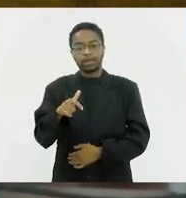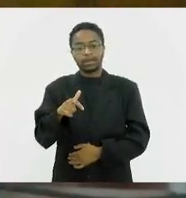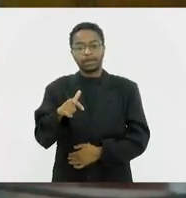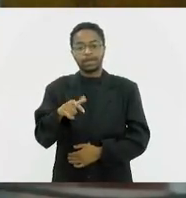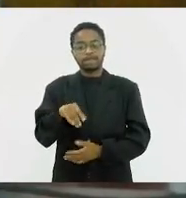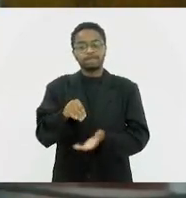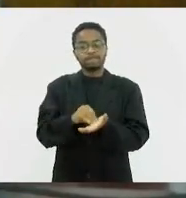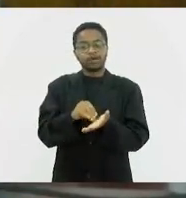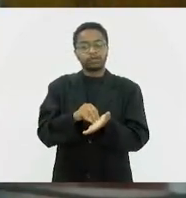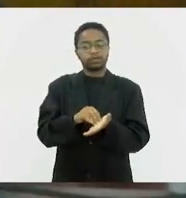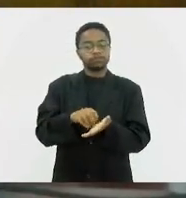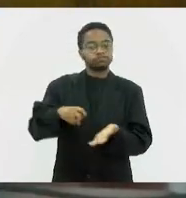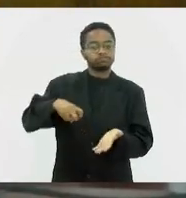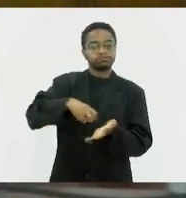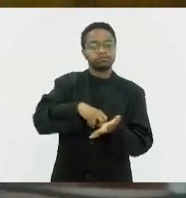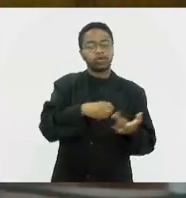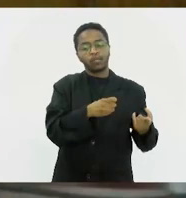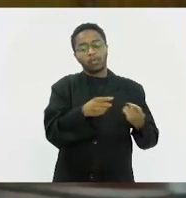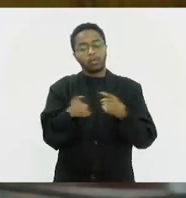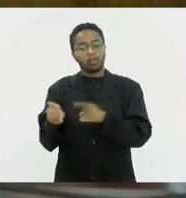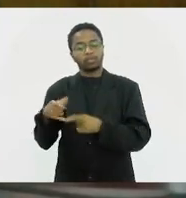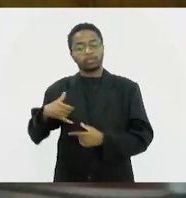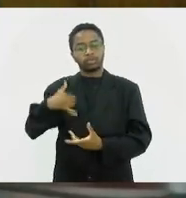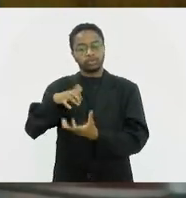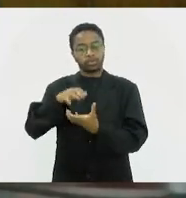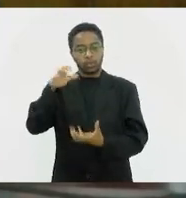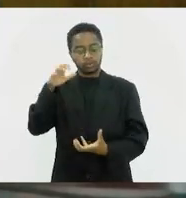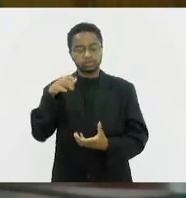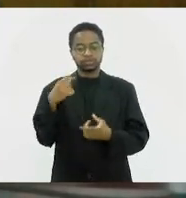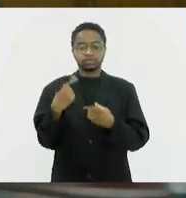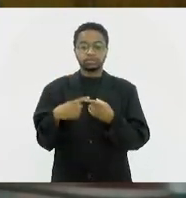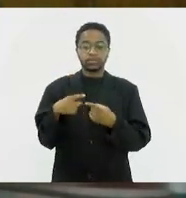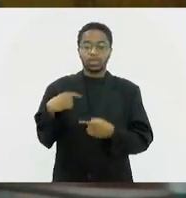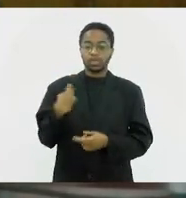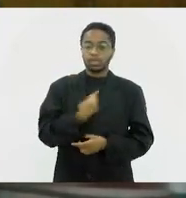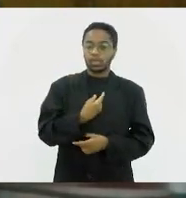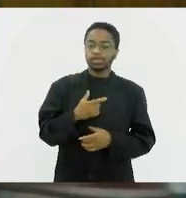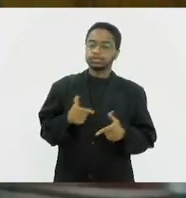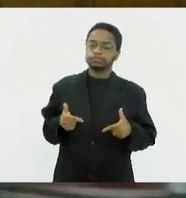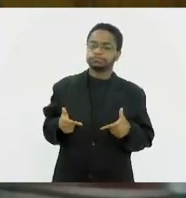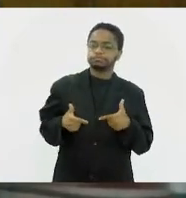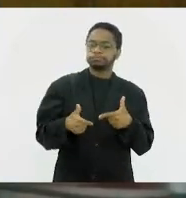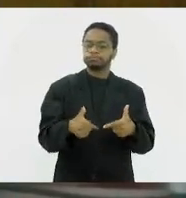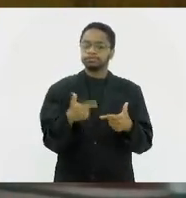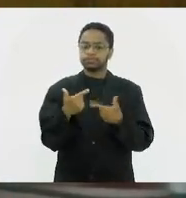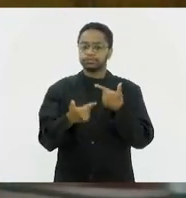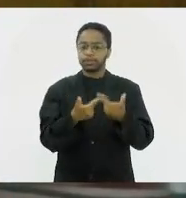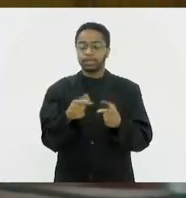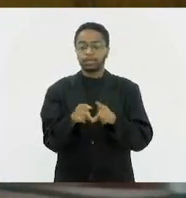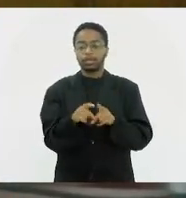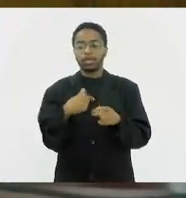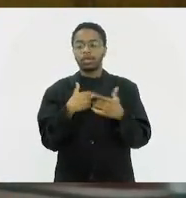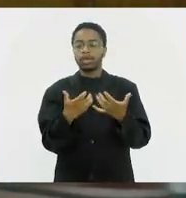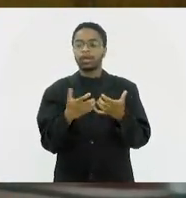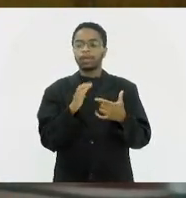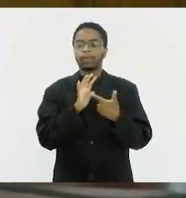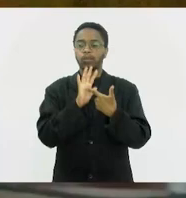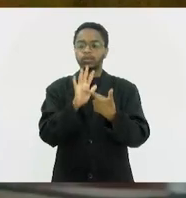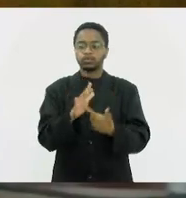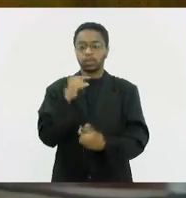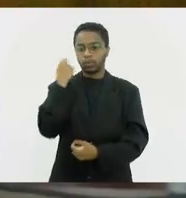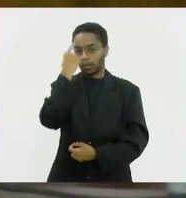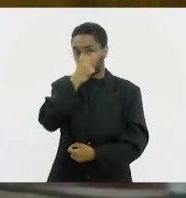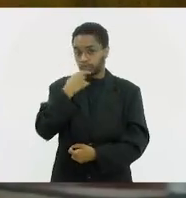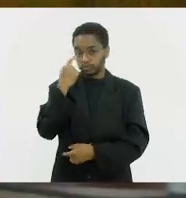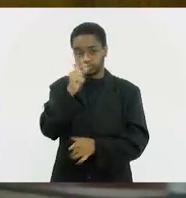idosos. Nós não descansaremos, o Núcleo do Idoso é um parceiro nosso, e eu queria só mostrar o rosto daquelas